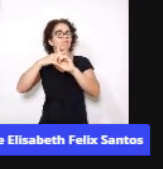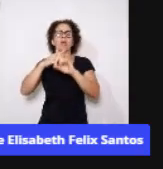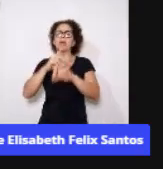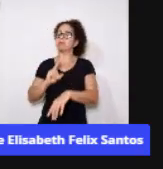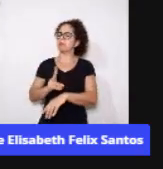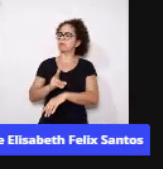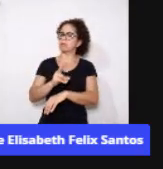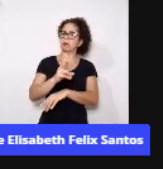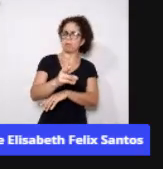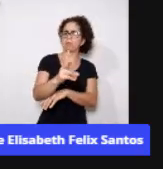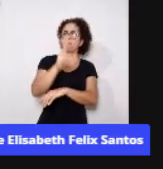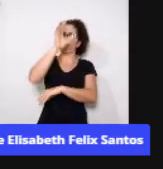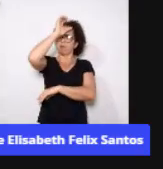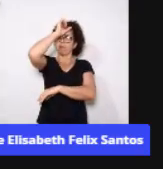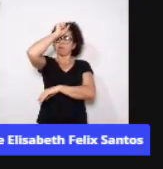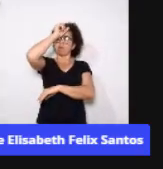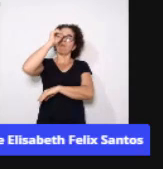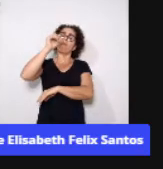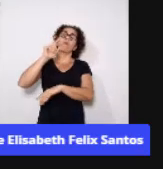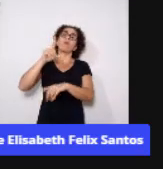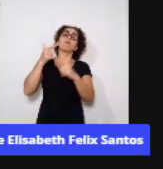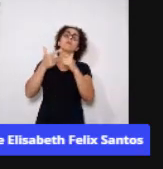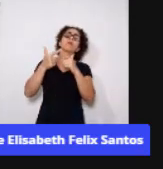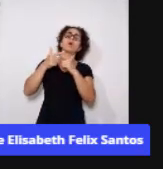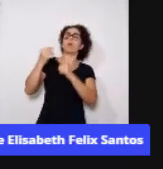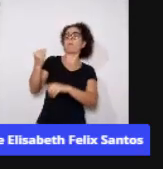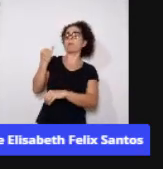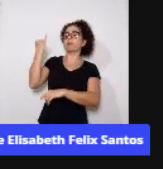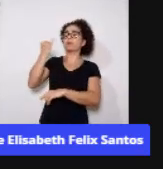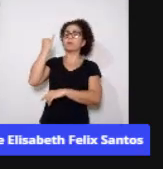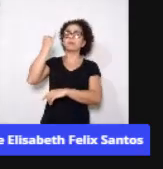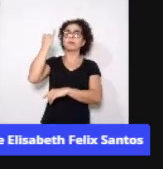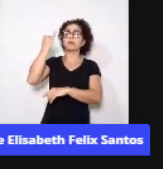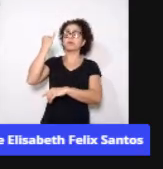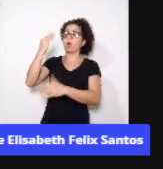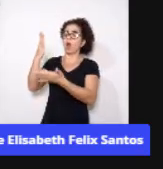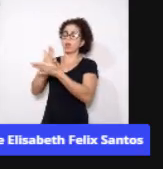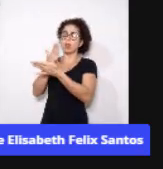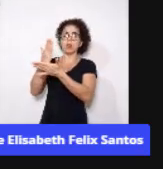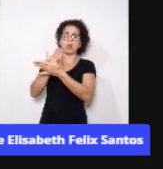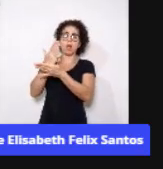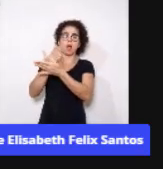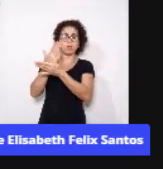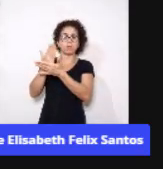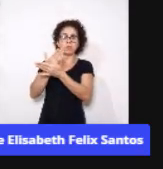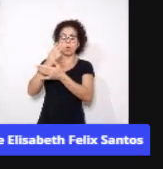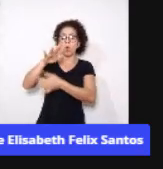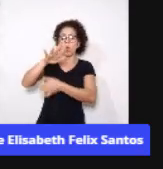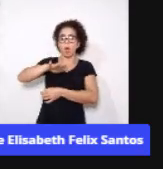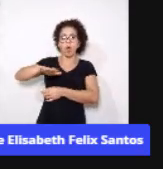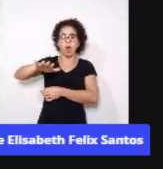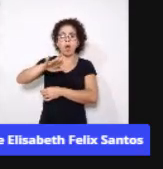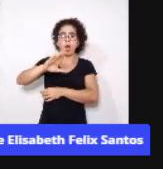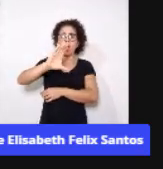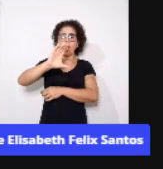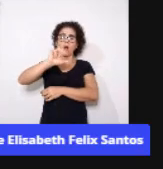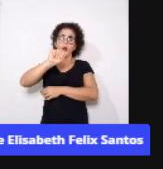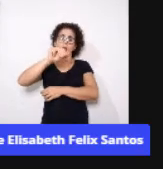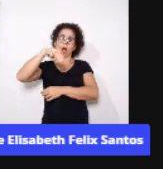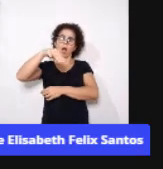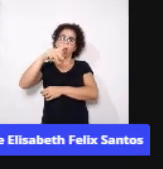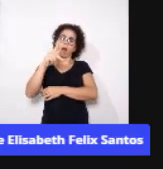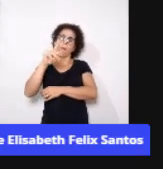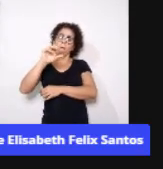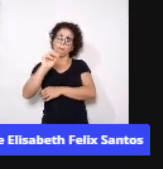é importante esse caderno de campo? Porque são anotações, né, daquilo que nós podemos compreender,